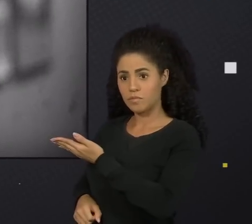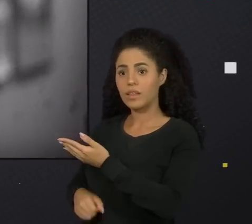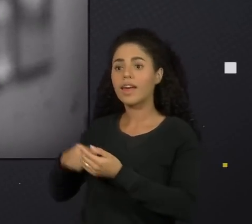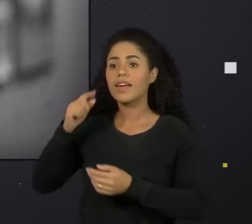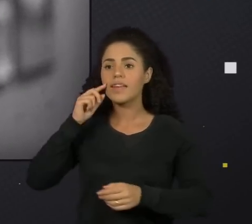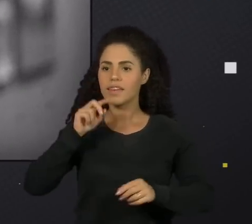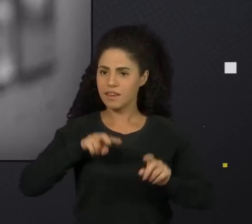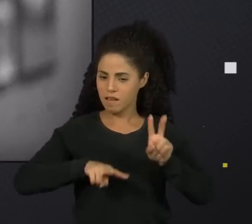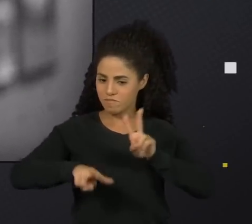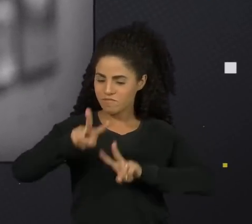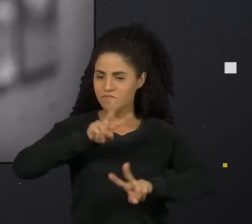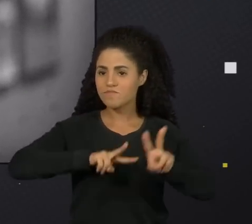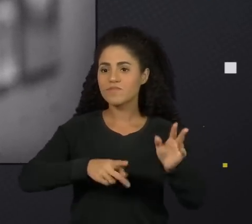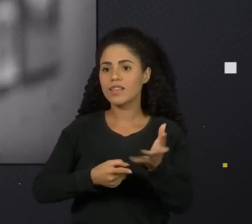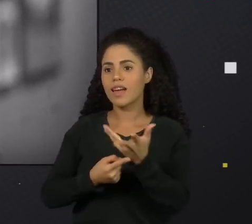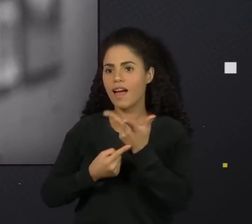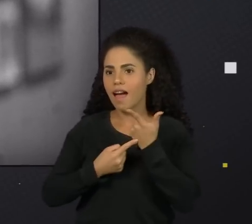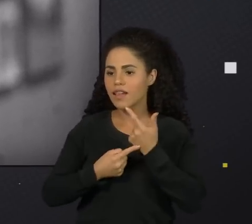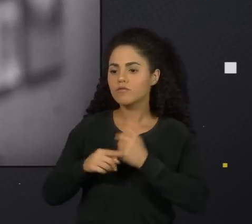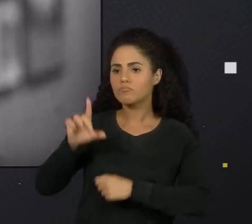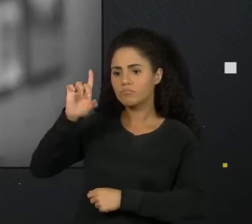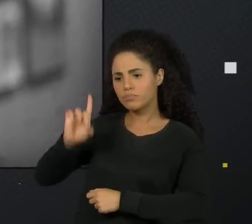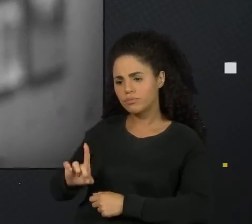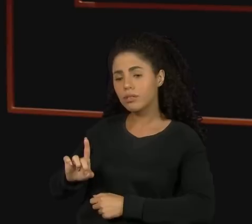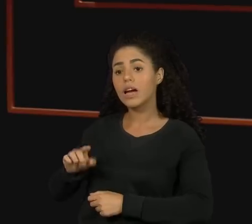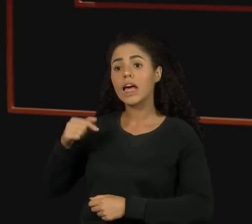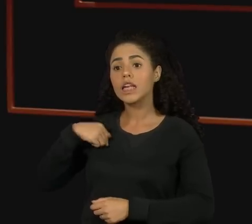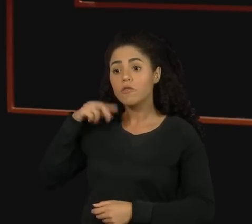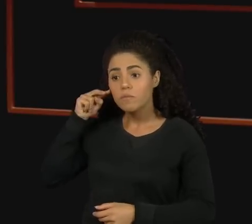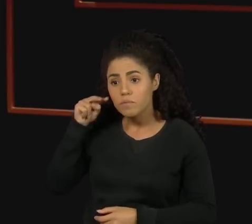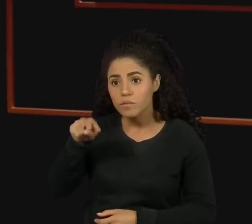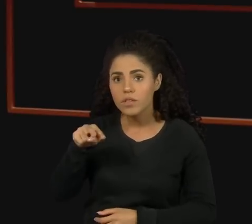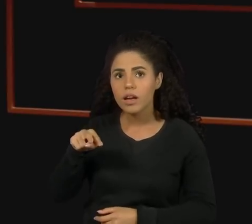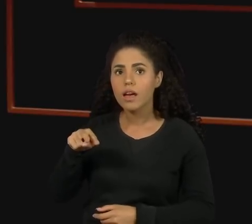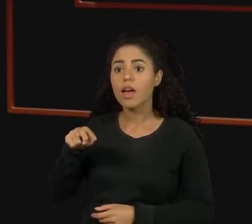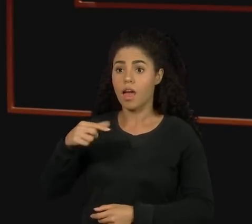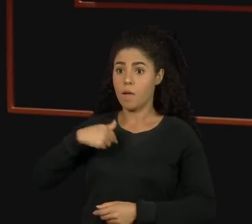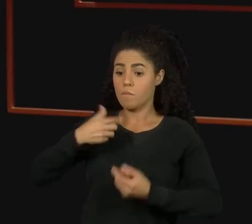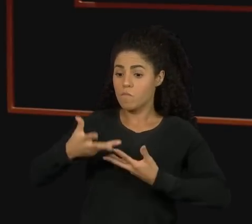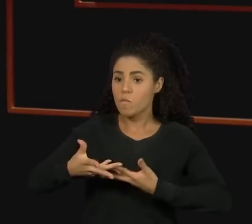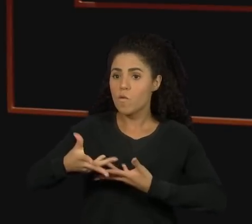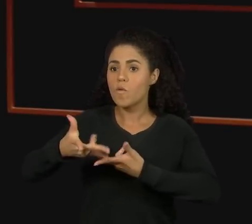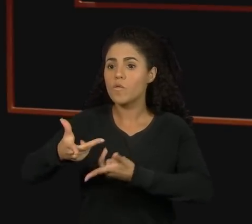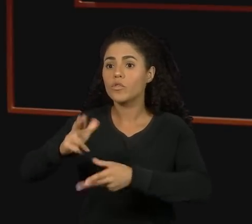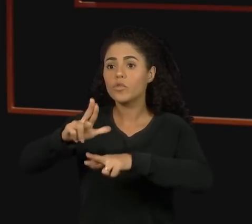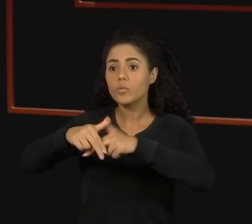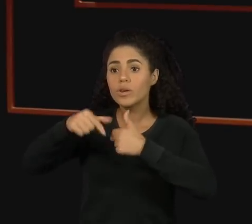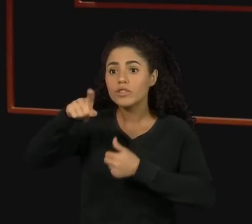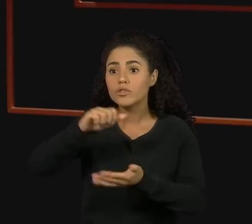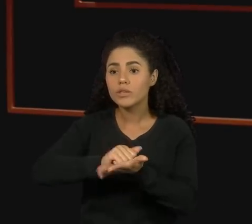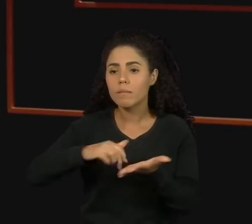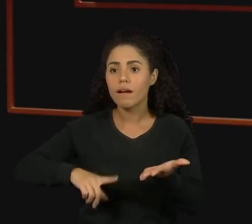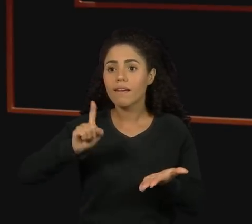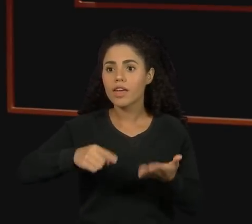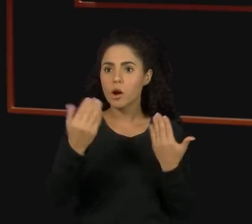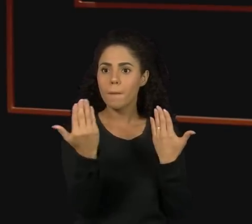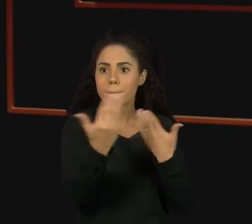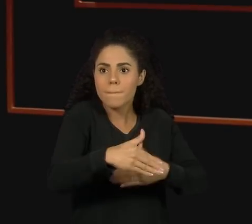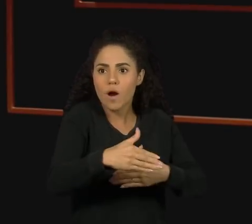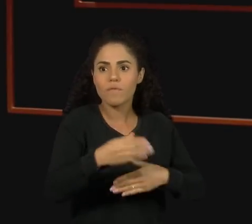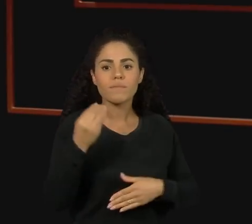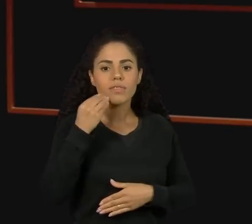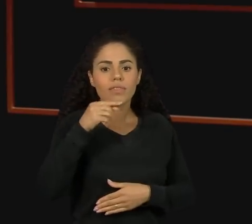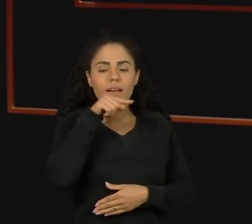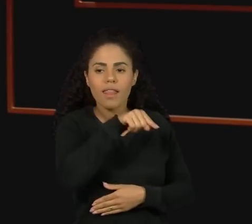lá de Brasília, acabou dirigindo. E quando eu vi, eu fui convidado por causa desse trabalho, que era uma prova, para abrir o Mutirão da